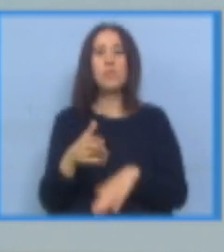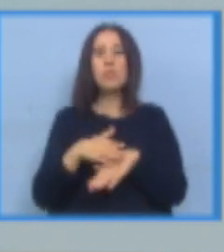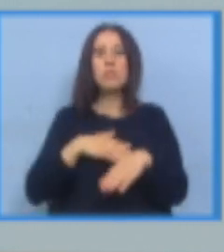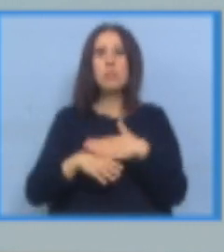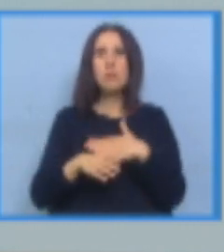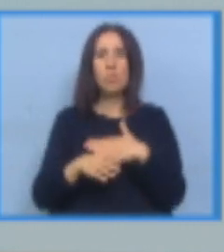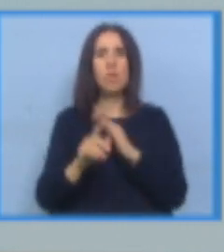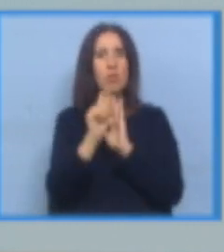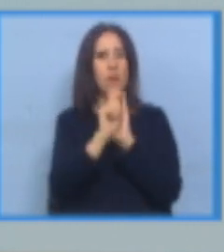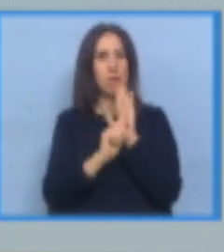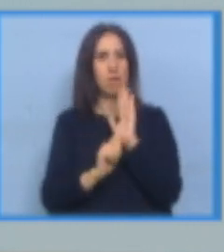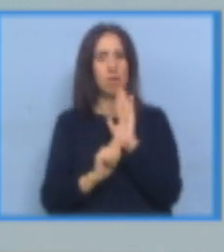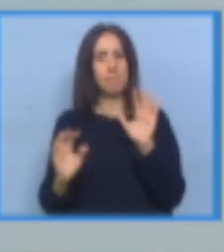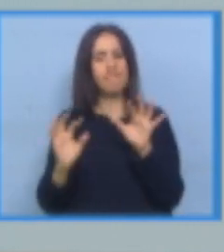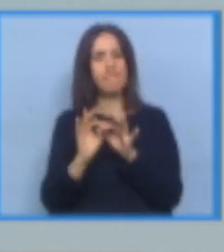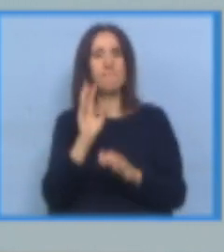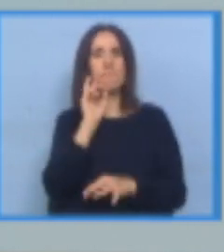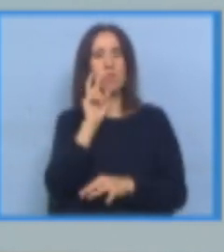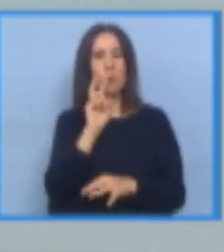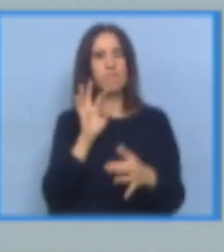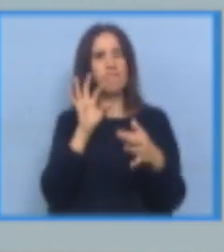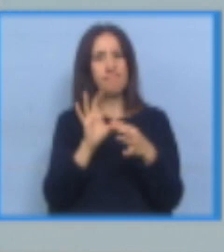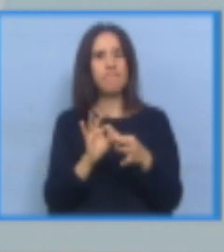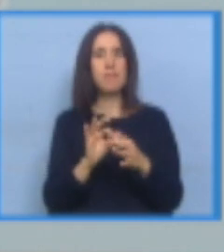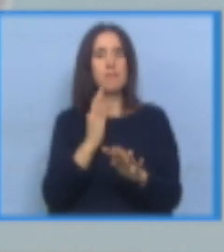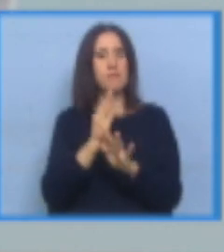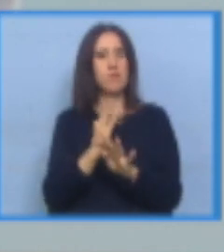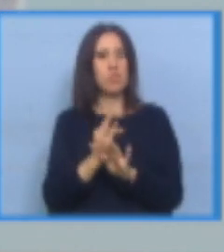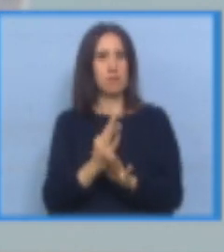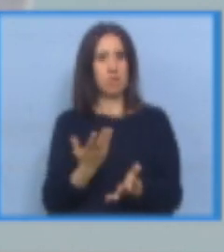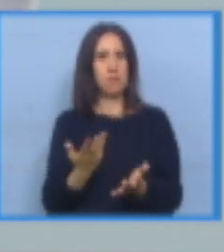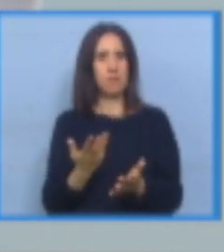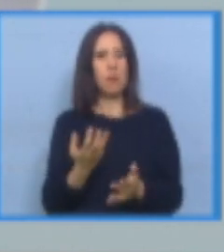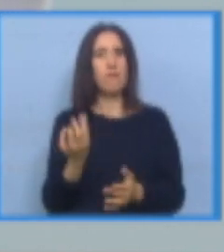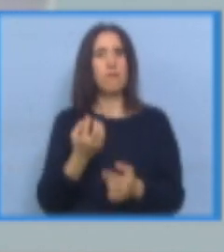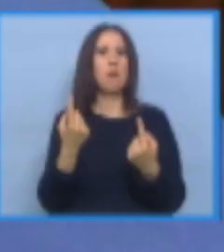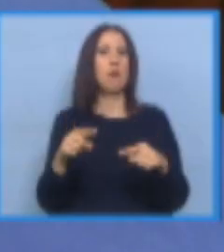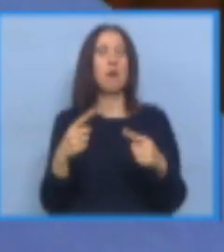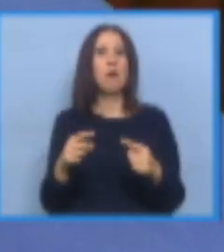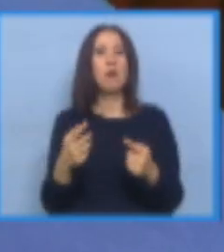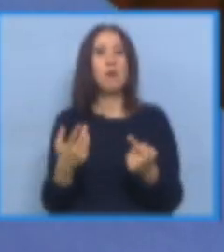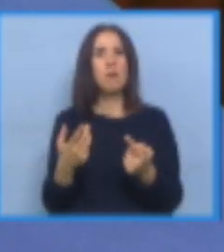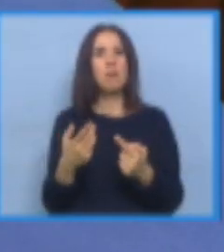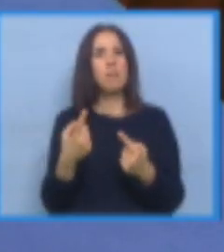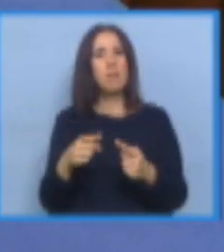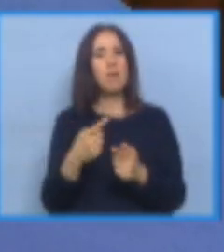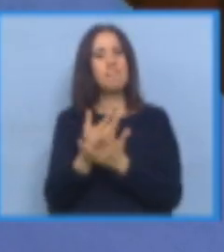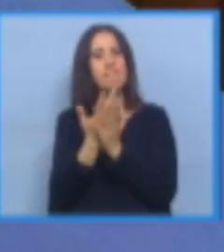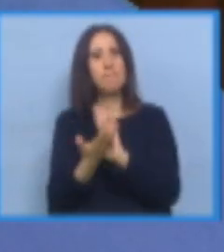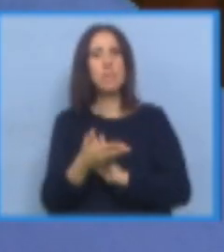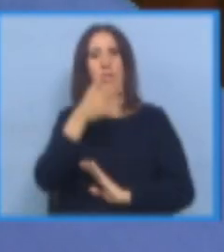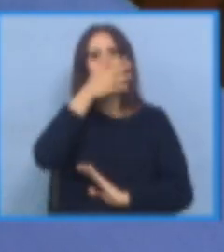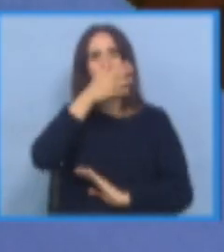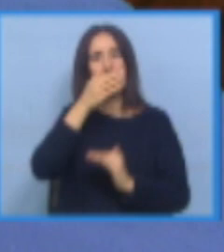com ética, são realizadas com valores, são festivas, onde há realmente uma dimensão mais